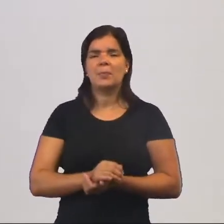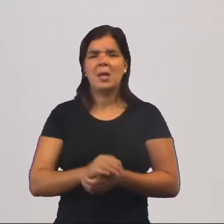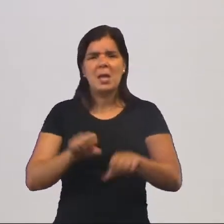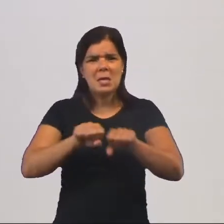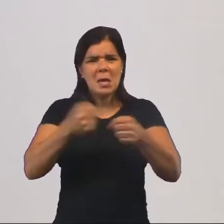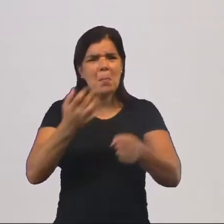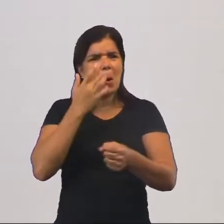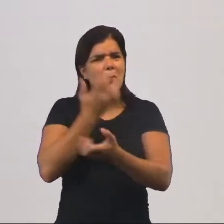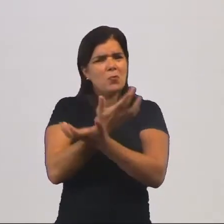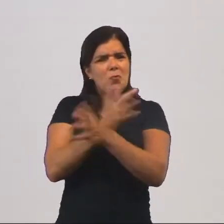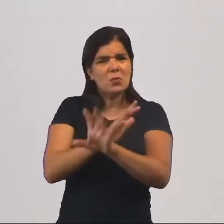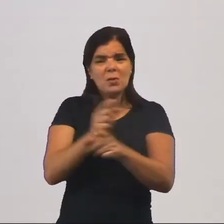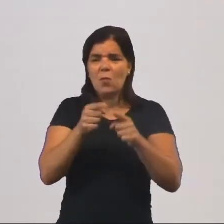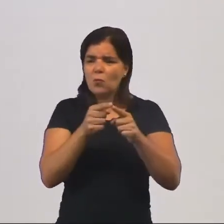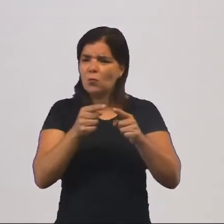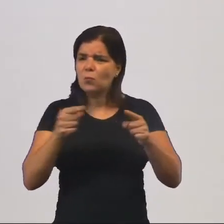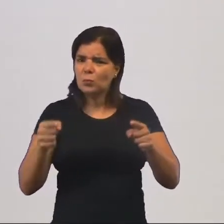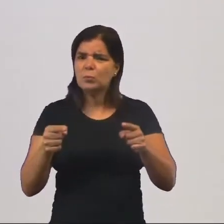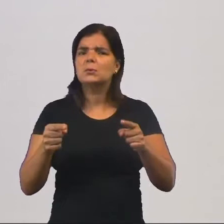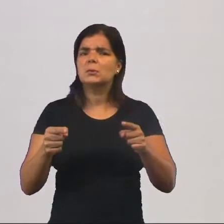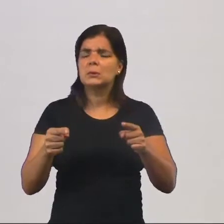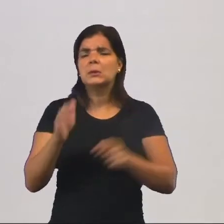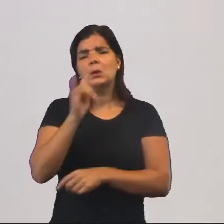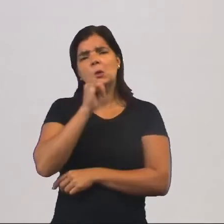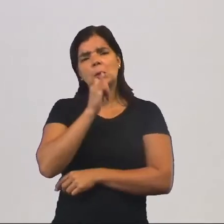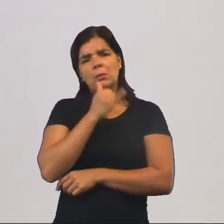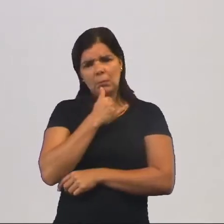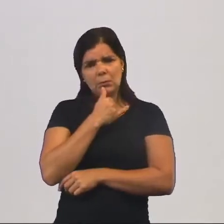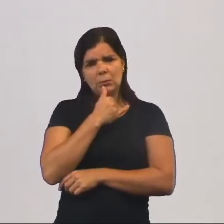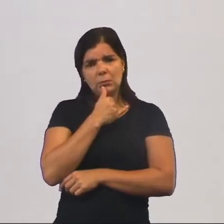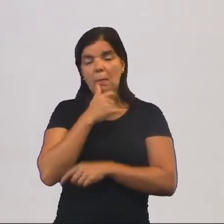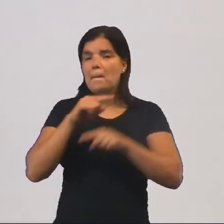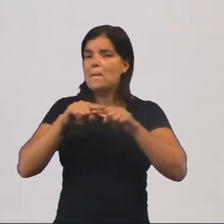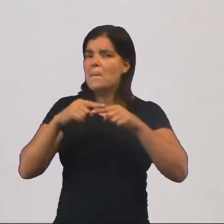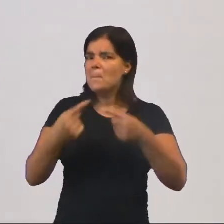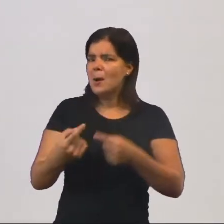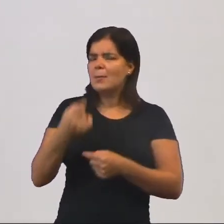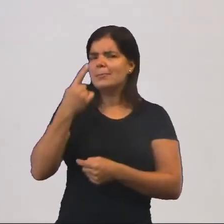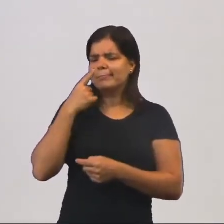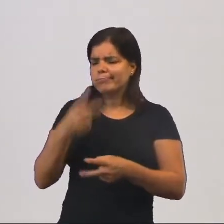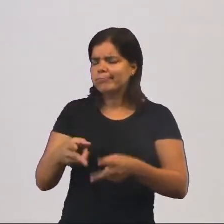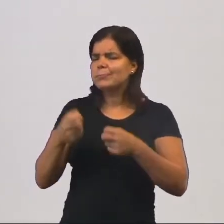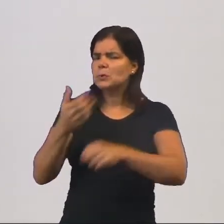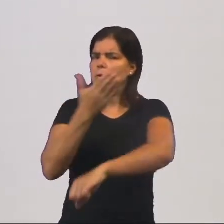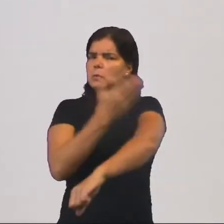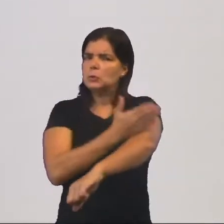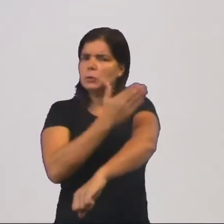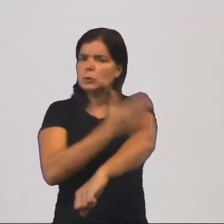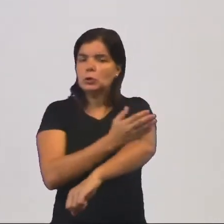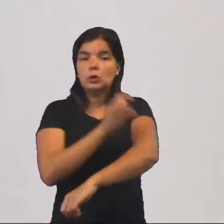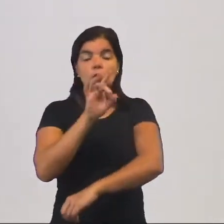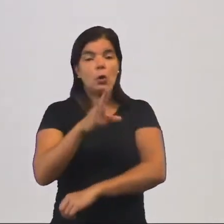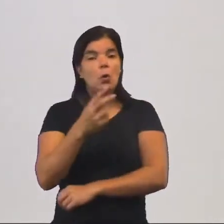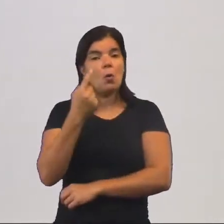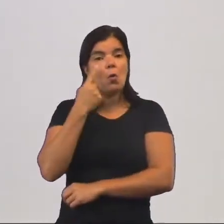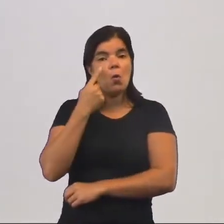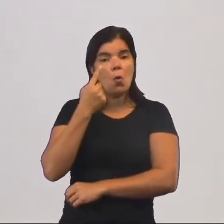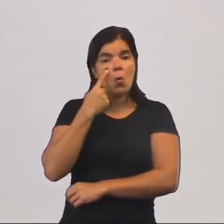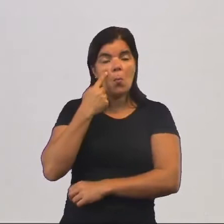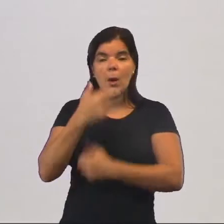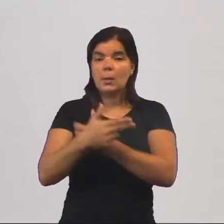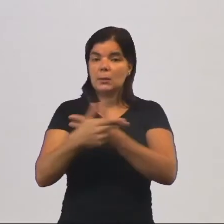os ossos. Então foi um período assim, muito triste nesse sentido. Mas quando a gente olha para a Idade Média, a gente só não pode ver